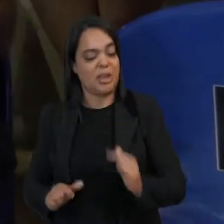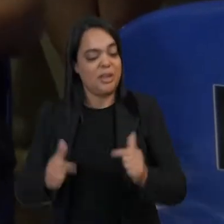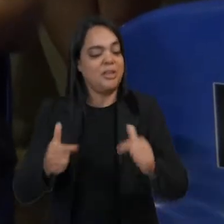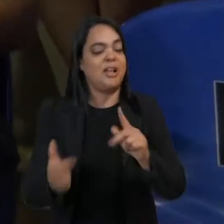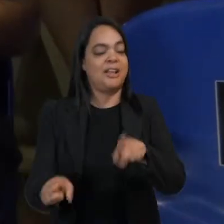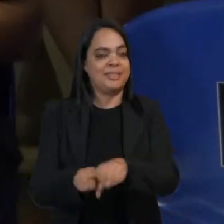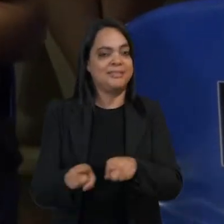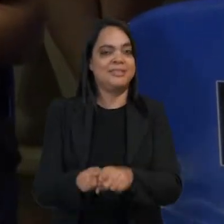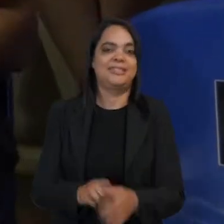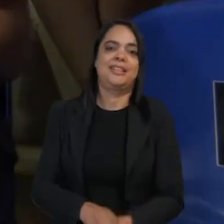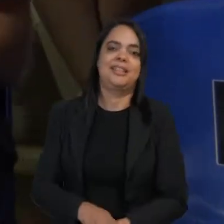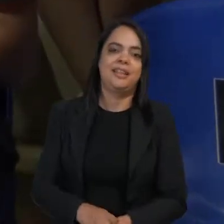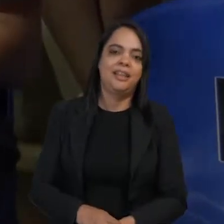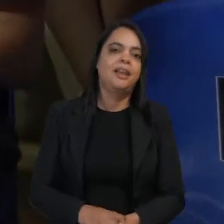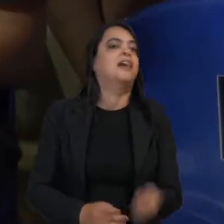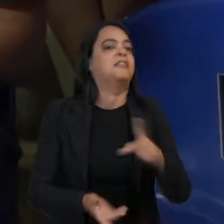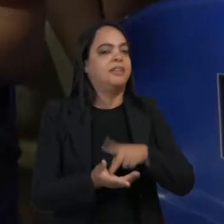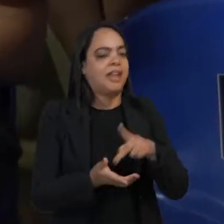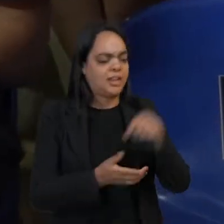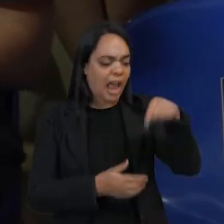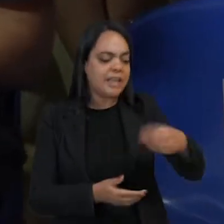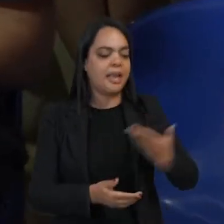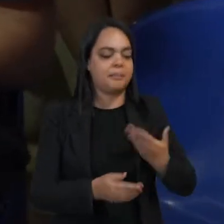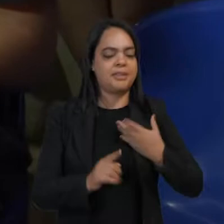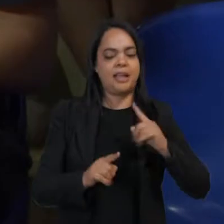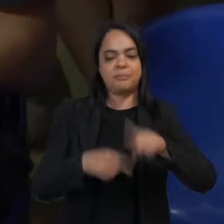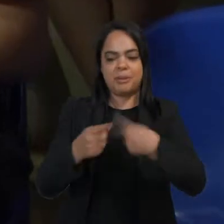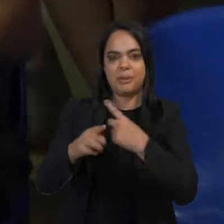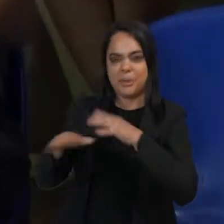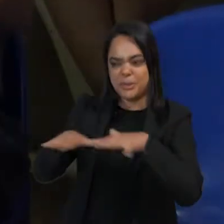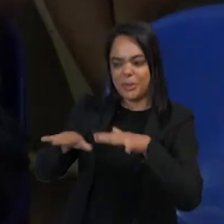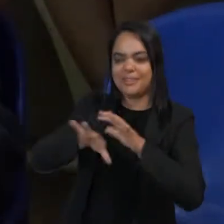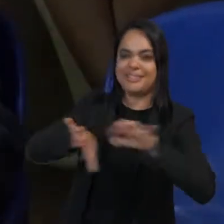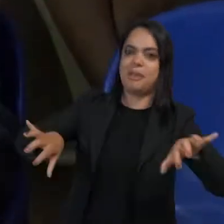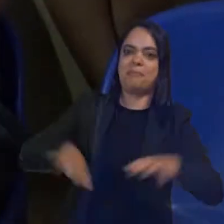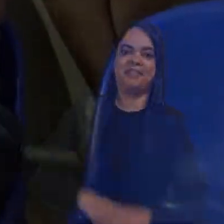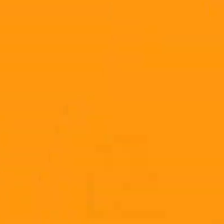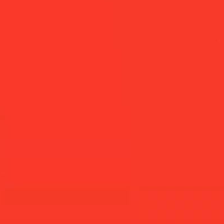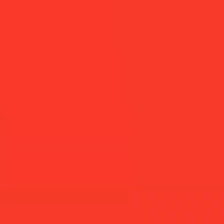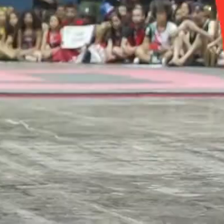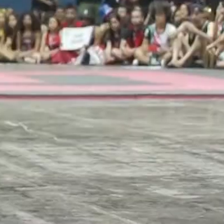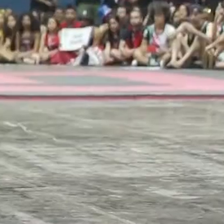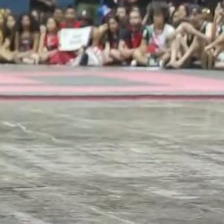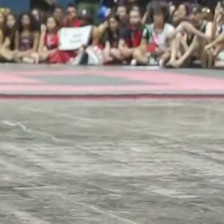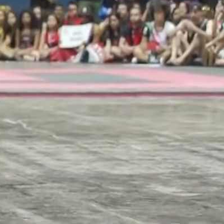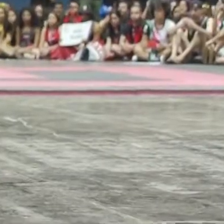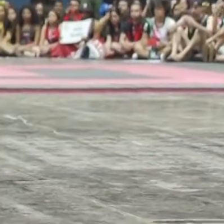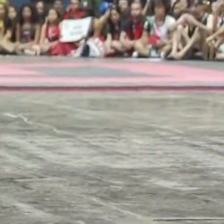a gente também tem esse aqui, lado. E amizade, aí depois cada um pro seu lado.